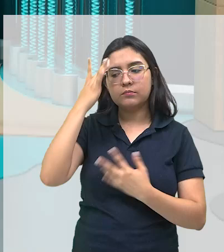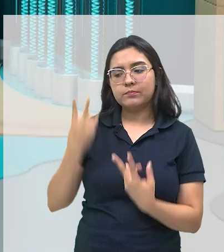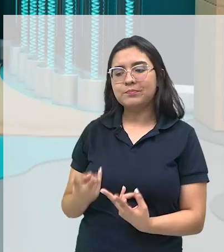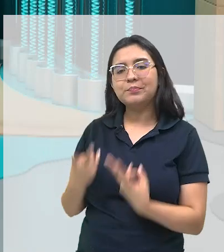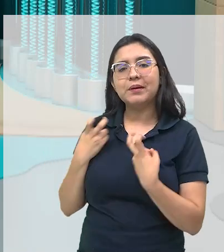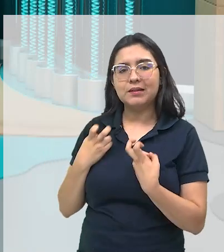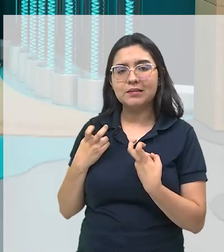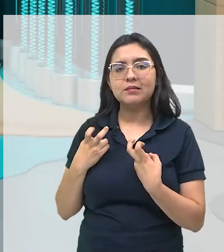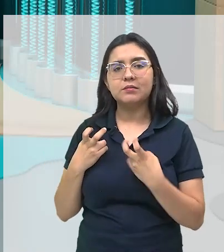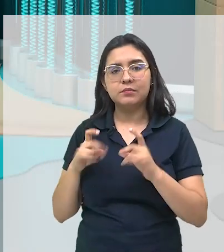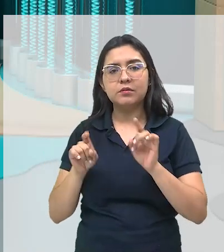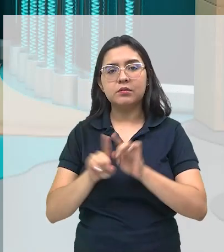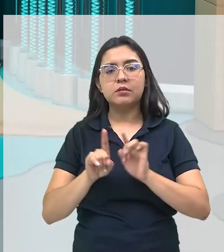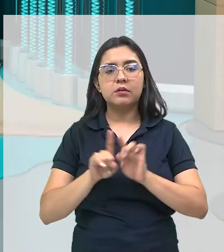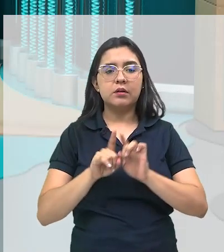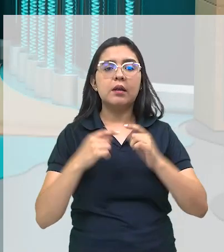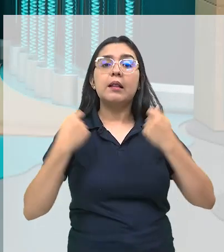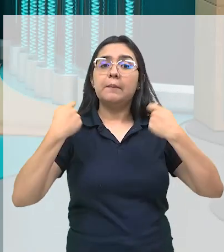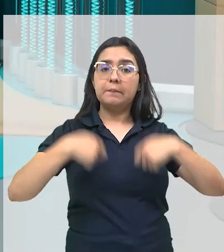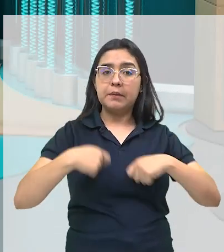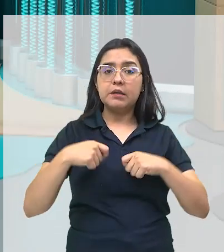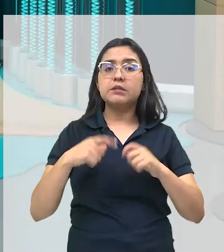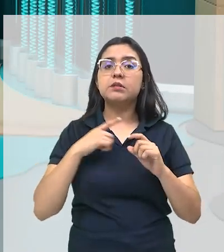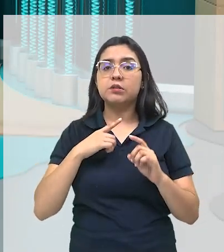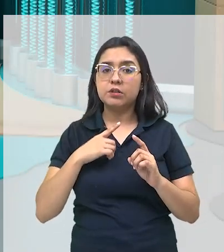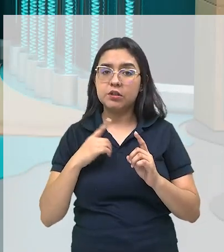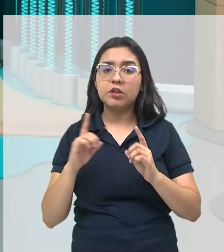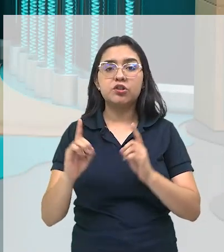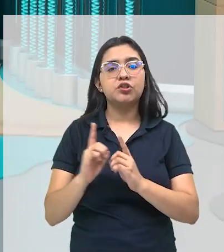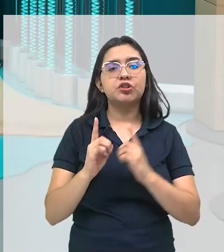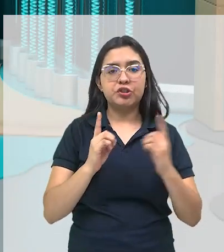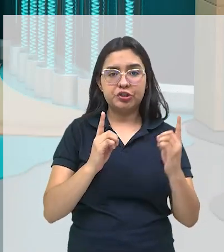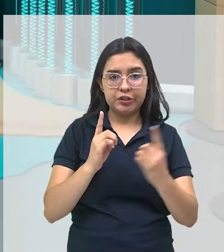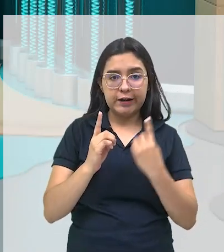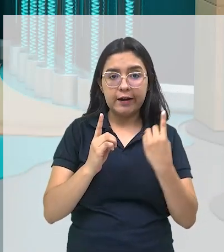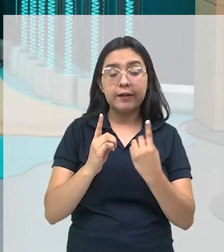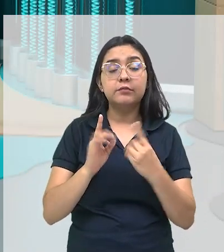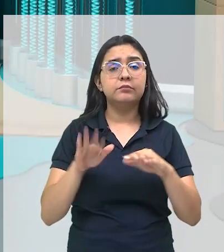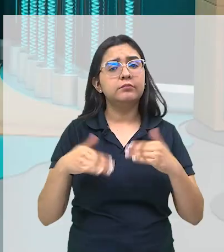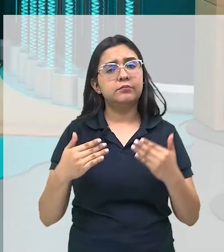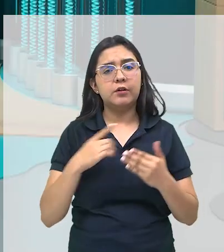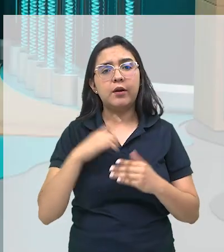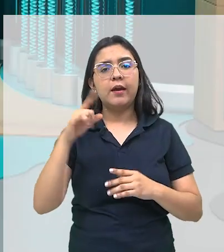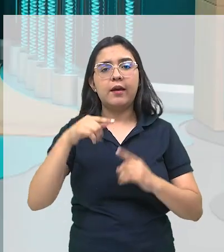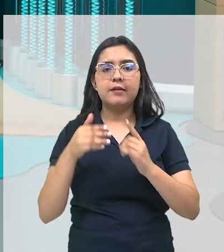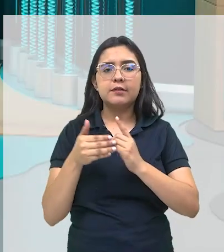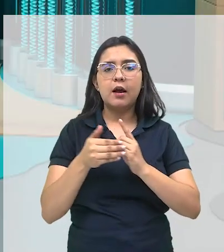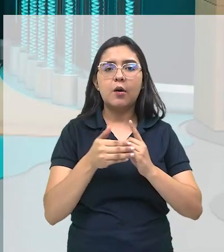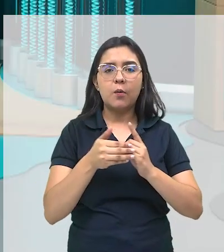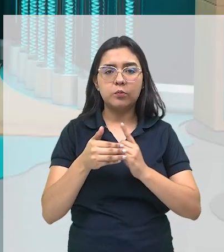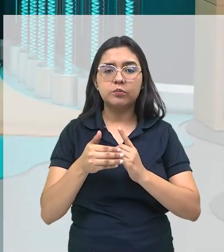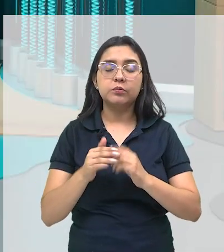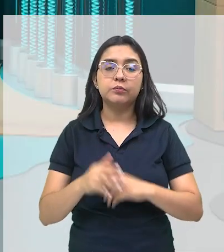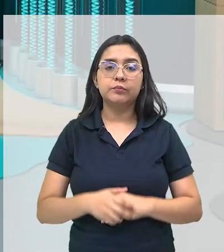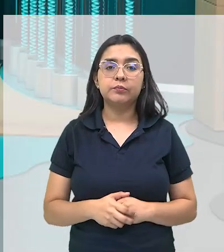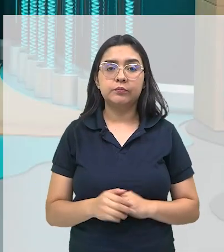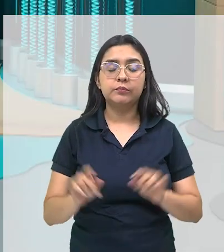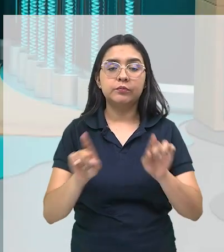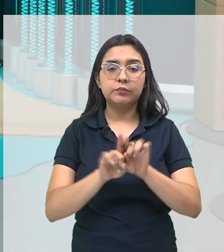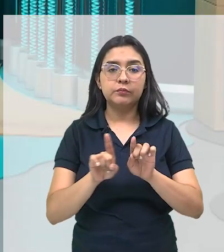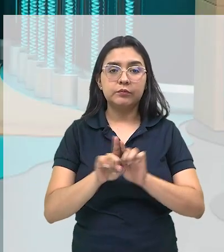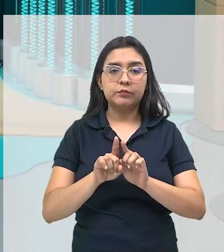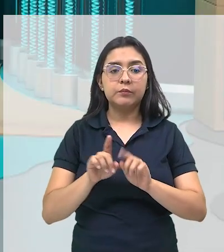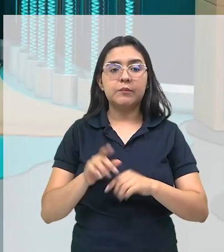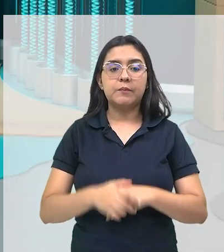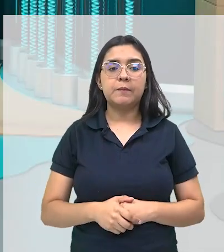parceira entenda que ela precisa girar, né? Então, isso é condução, é esse entendimento,